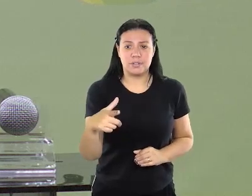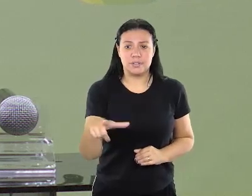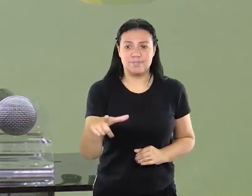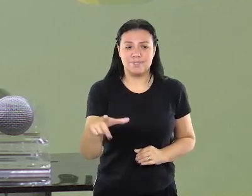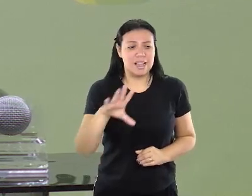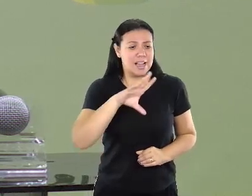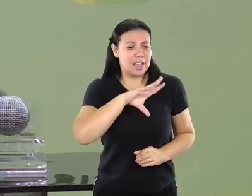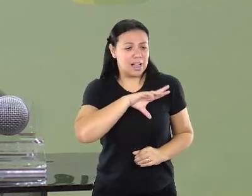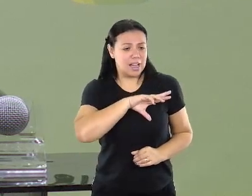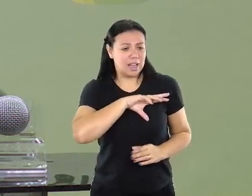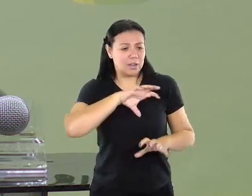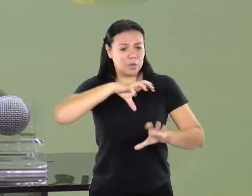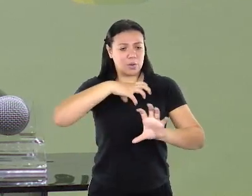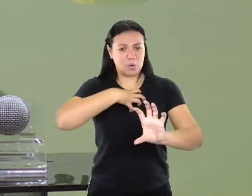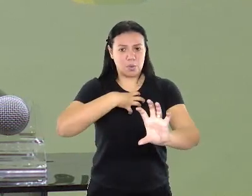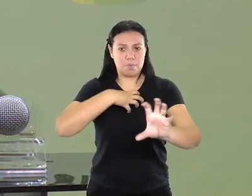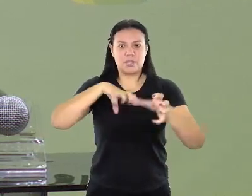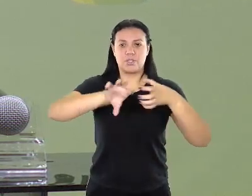Talvez